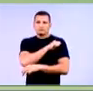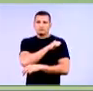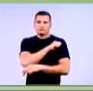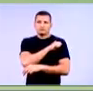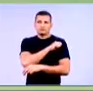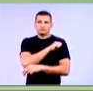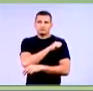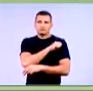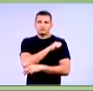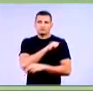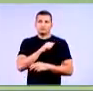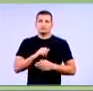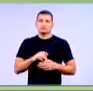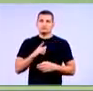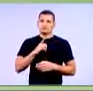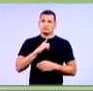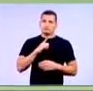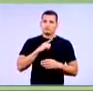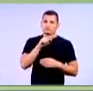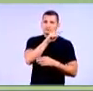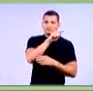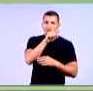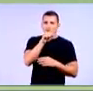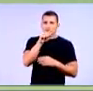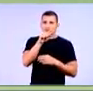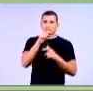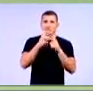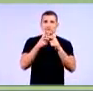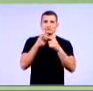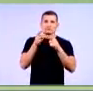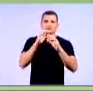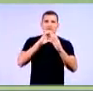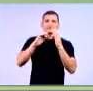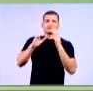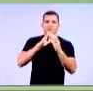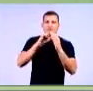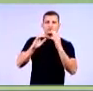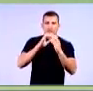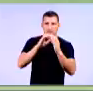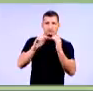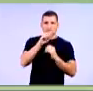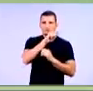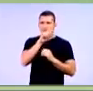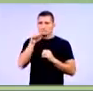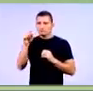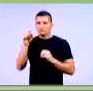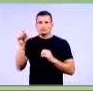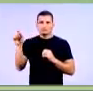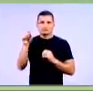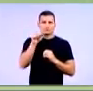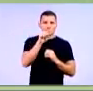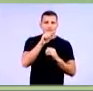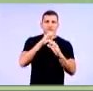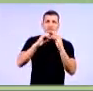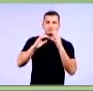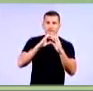essas entidades, elas se comunicam. Então, elas têm uma ligação uma com a outra, porque no sistema,